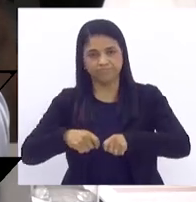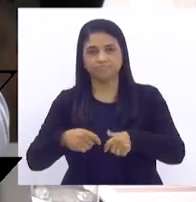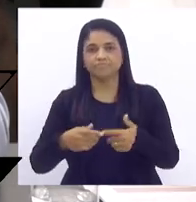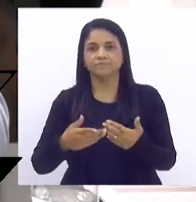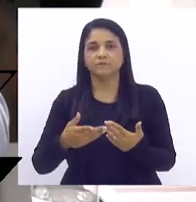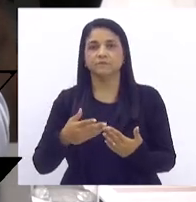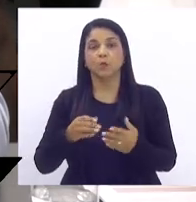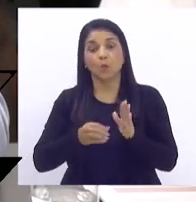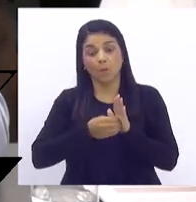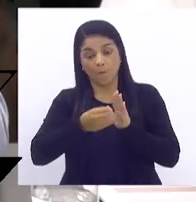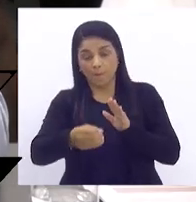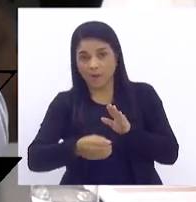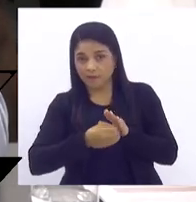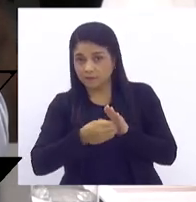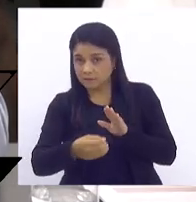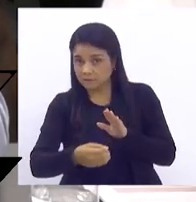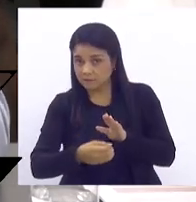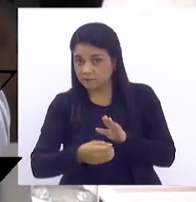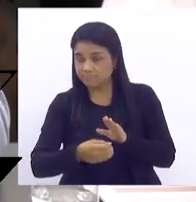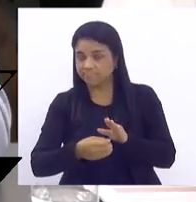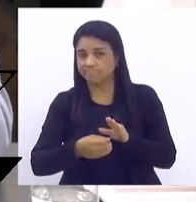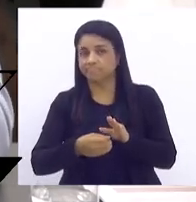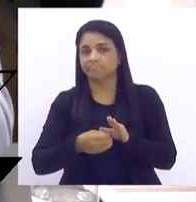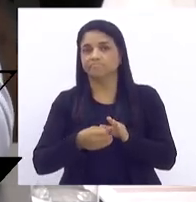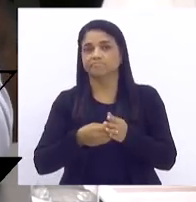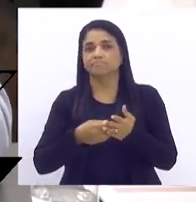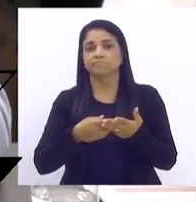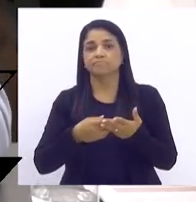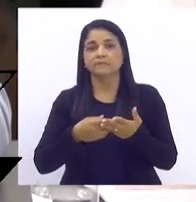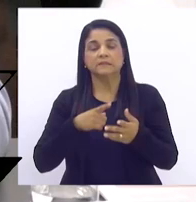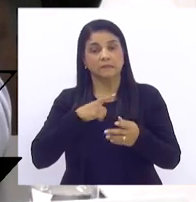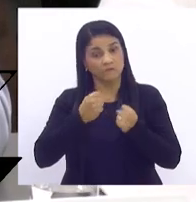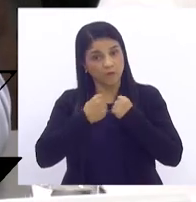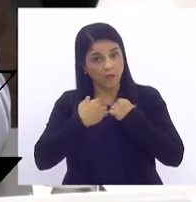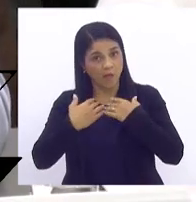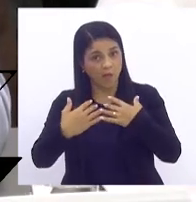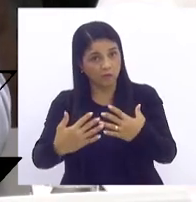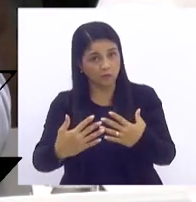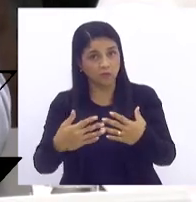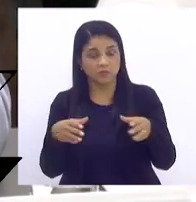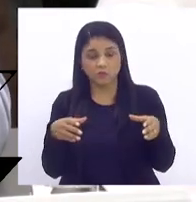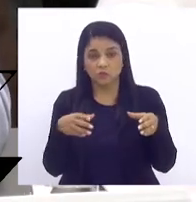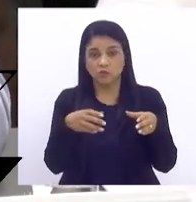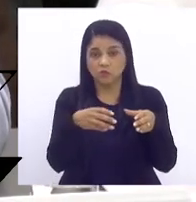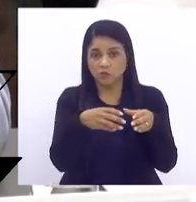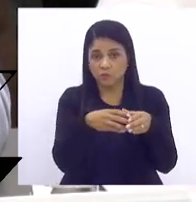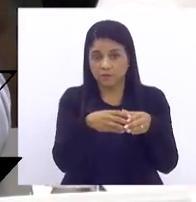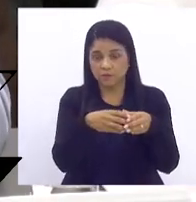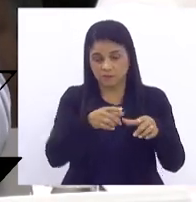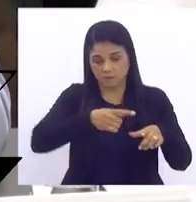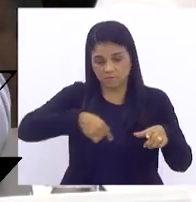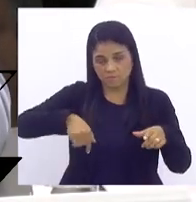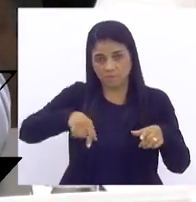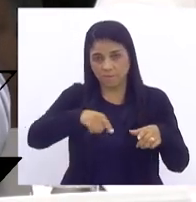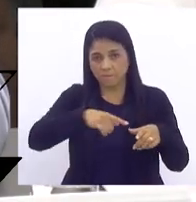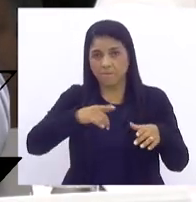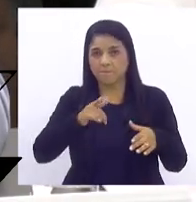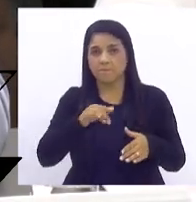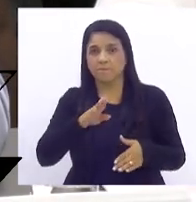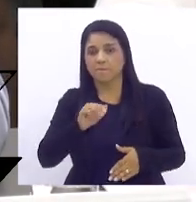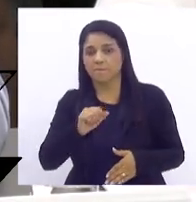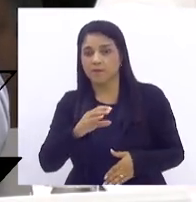por esse parecer. O parecer, realmente, houve audiência nos comitês de bacia, houve duas rodadas